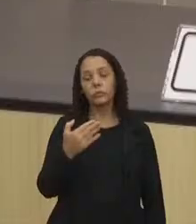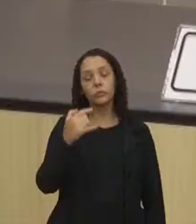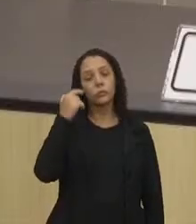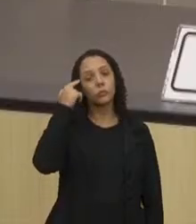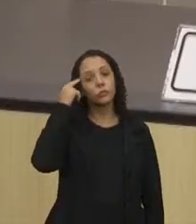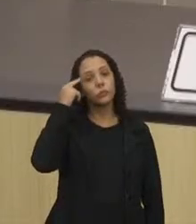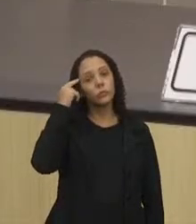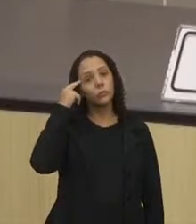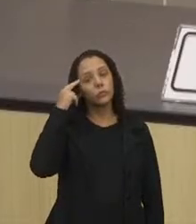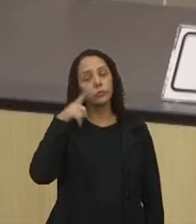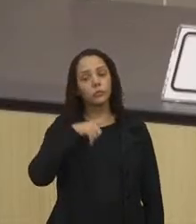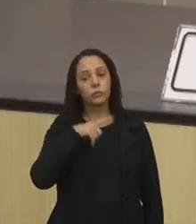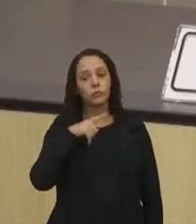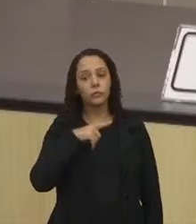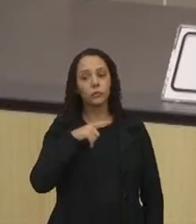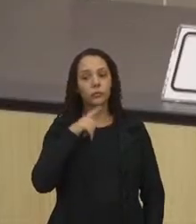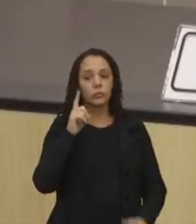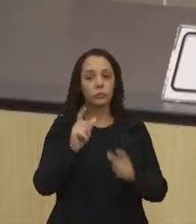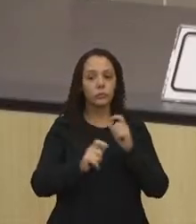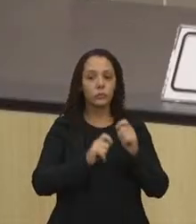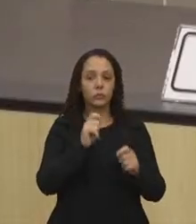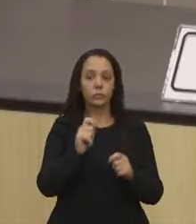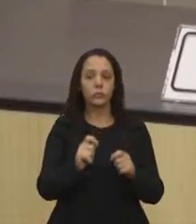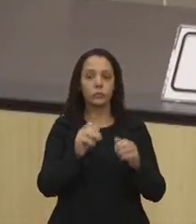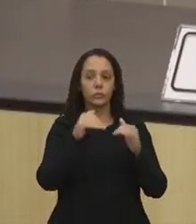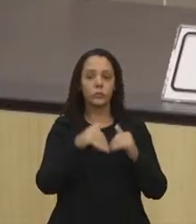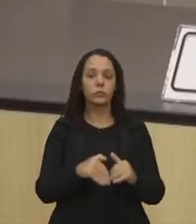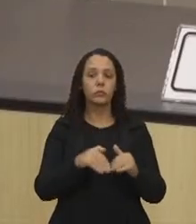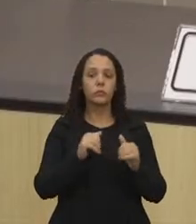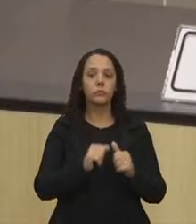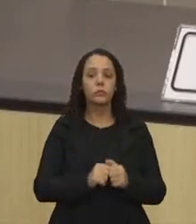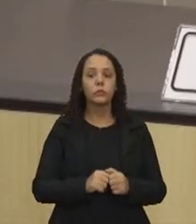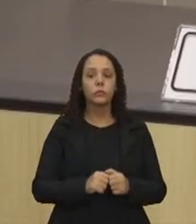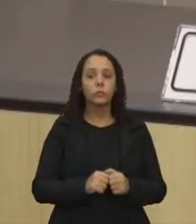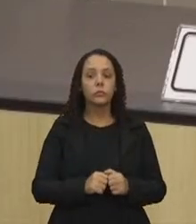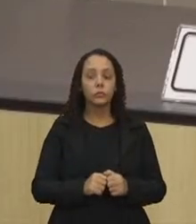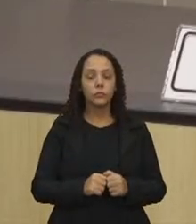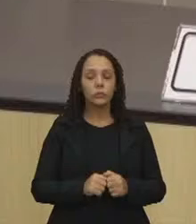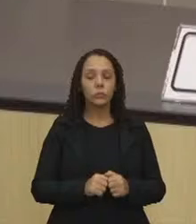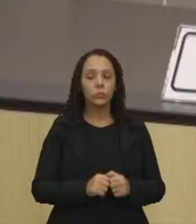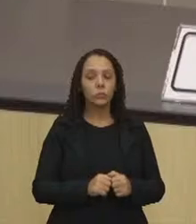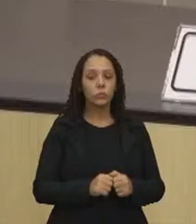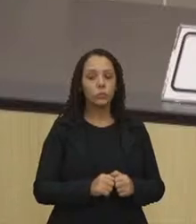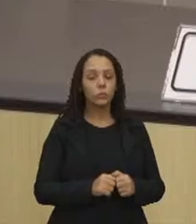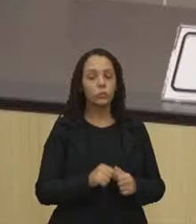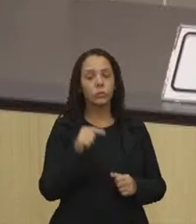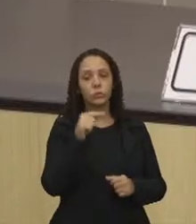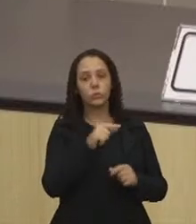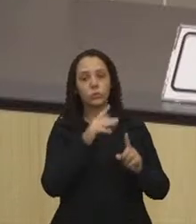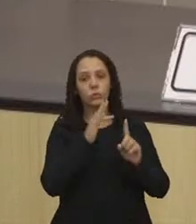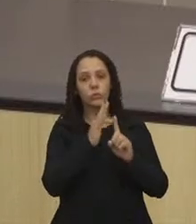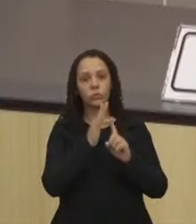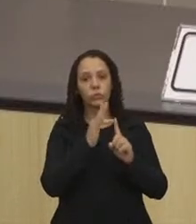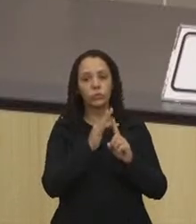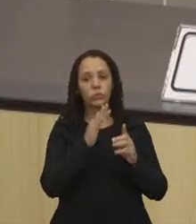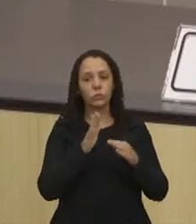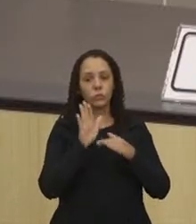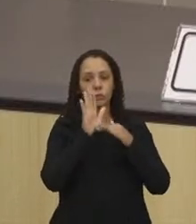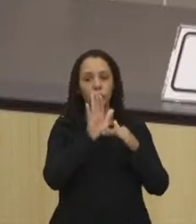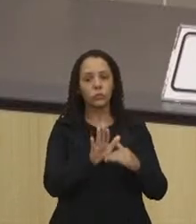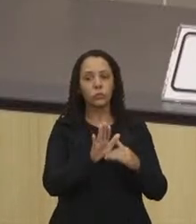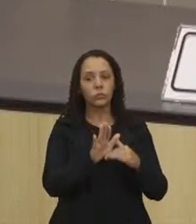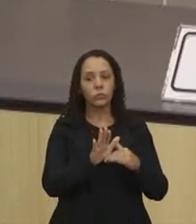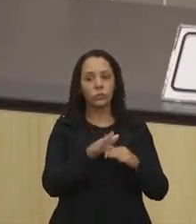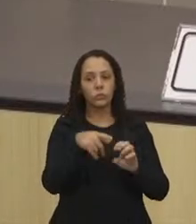de termos como implantar a incubadora existente aqui no município, lá na nossa instituição, para auxiliar nessa questão